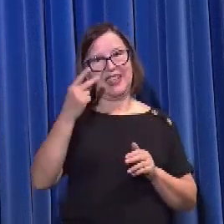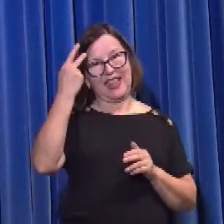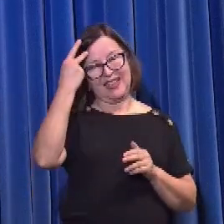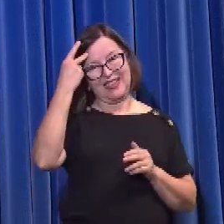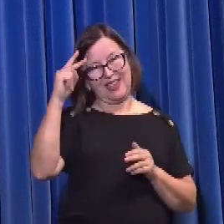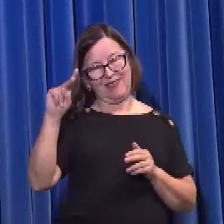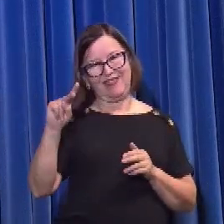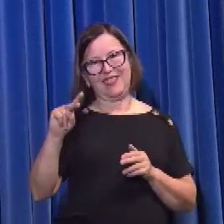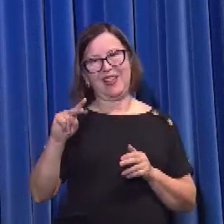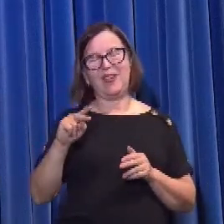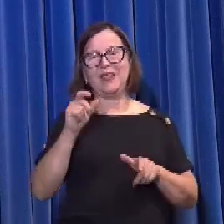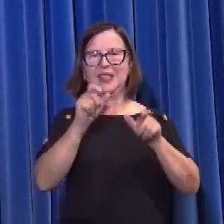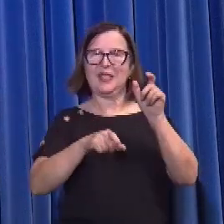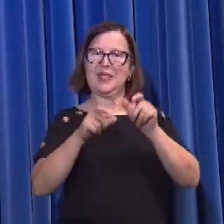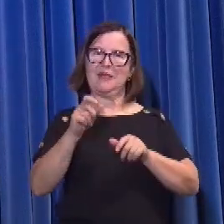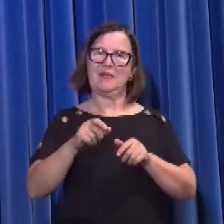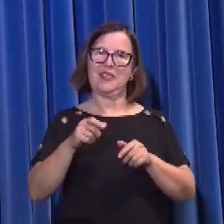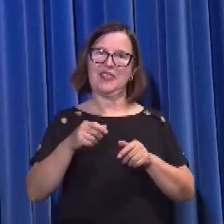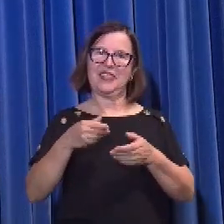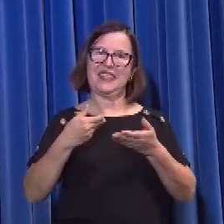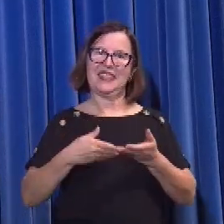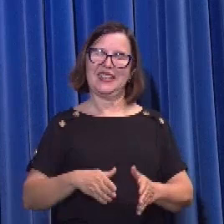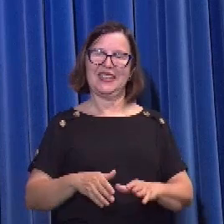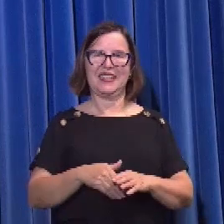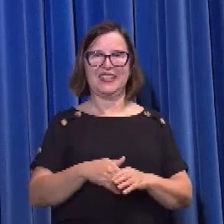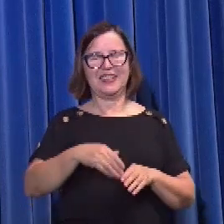novo. Se você não persevera,